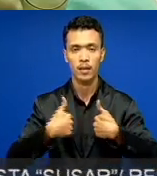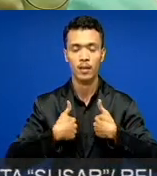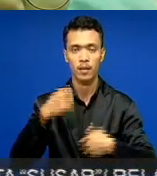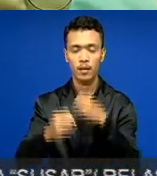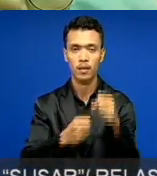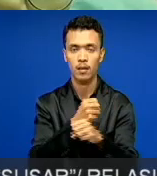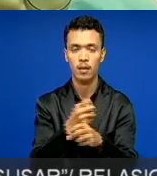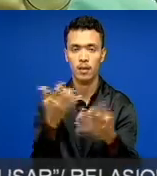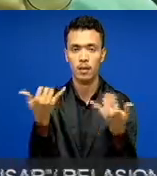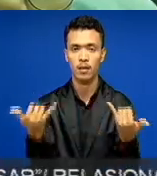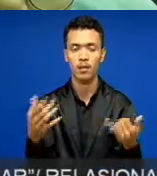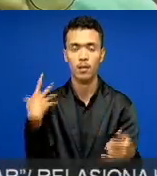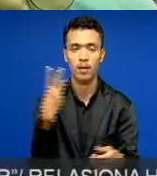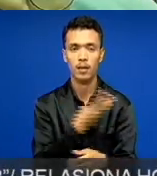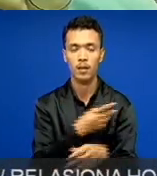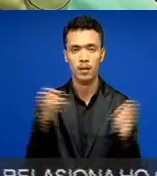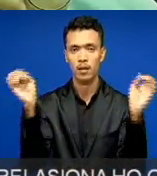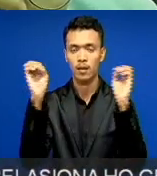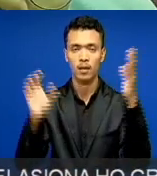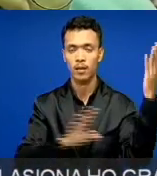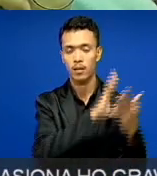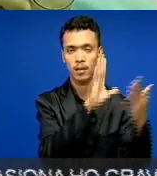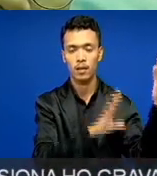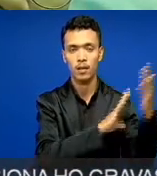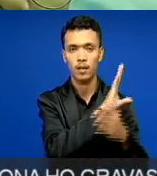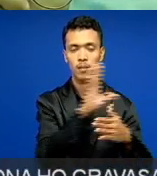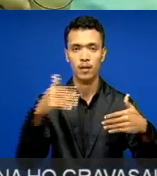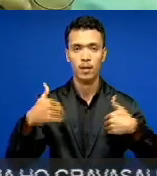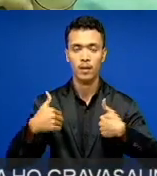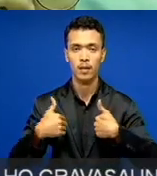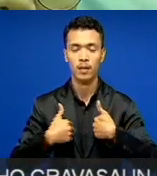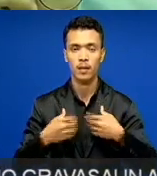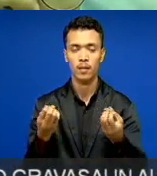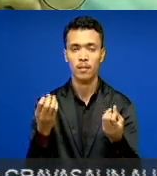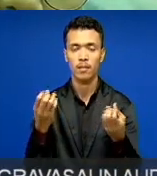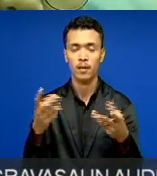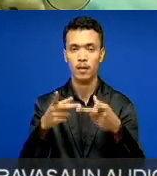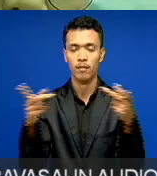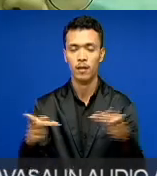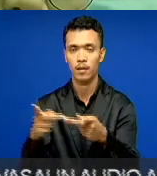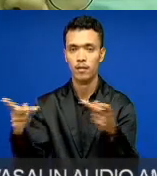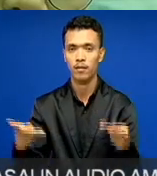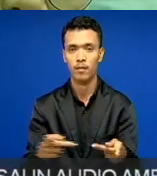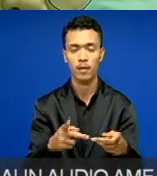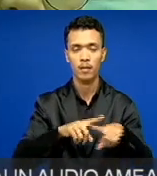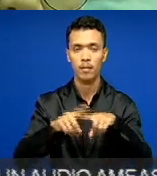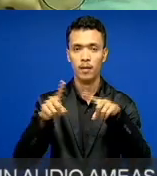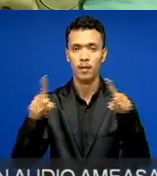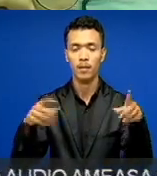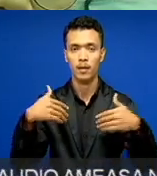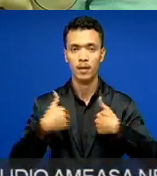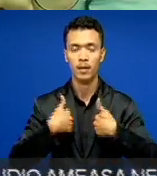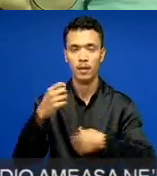né? E tá lá a tua festeza, de, e a coro e a fatfati, mas vê? E a